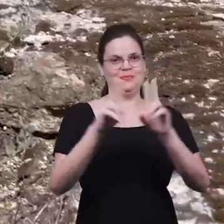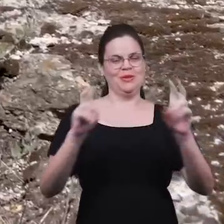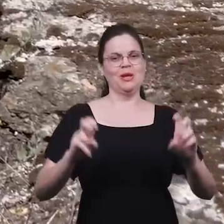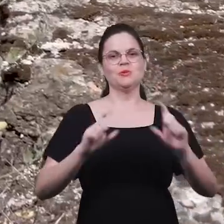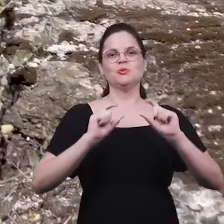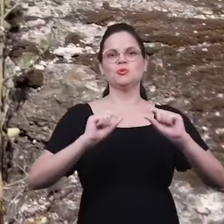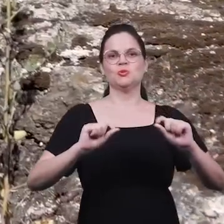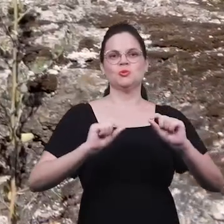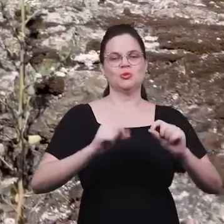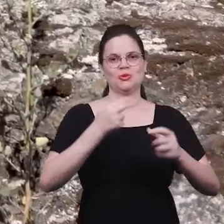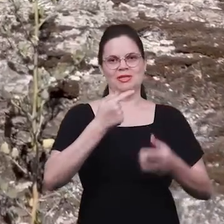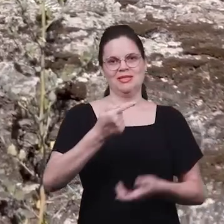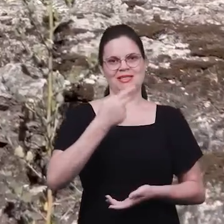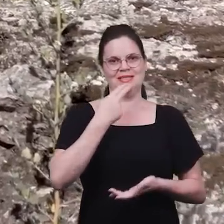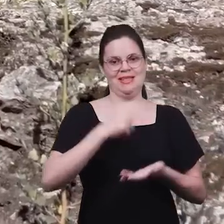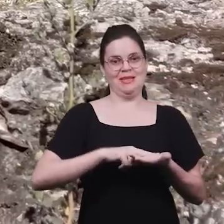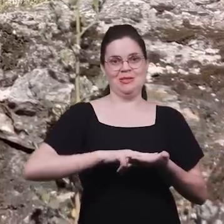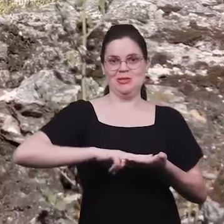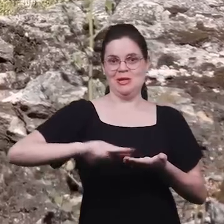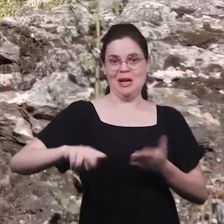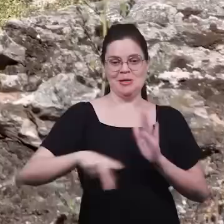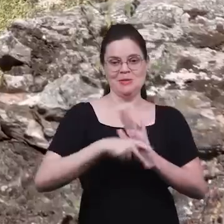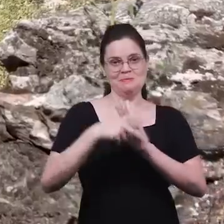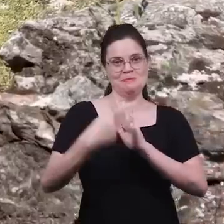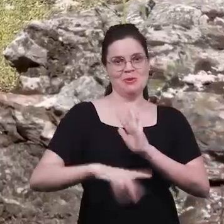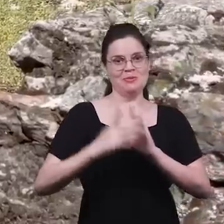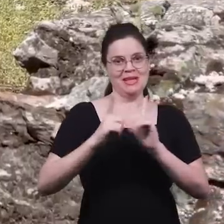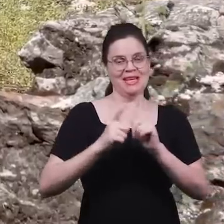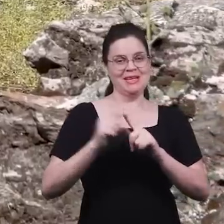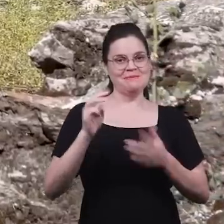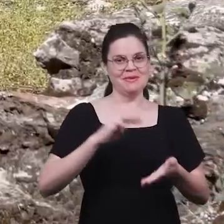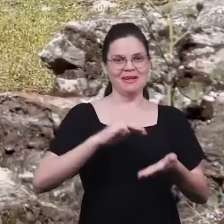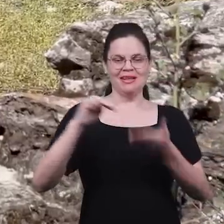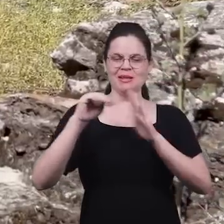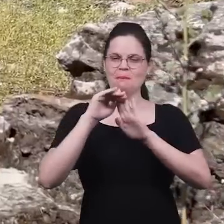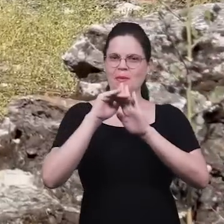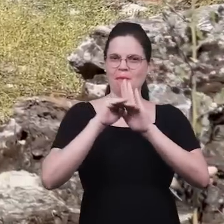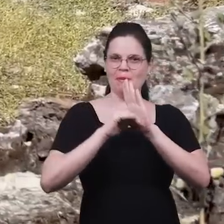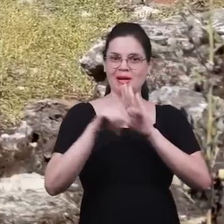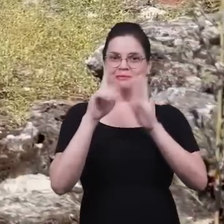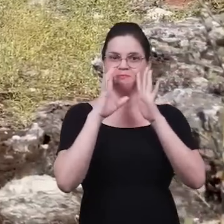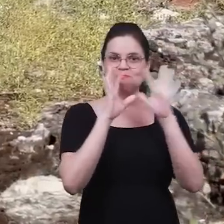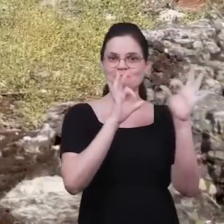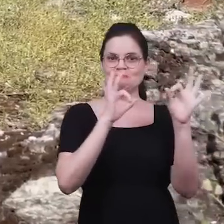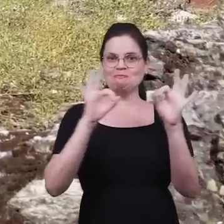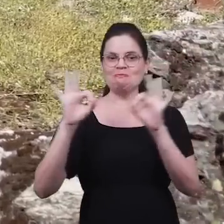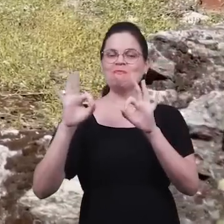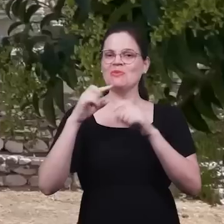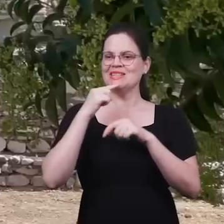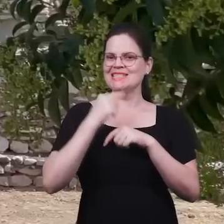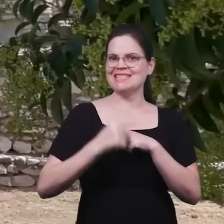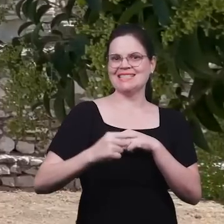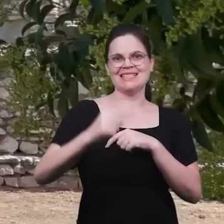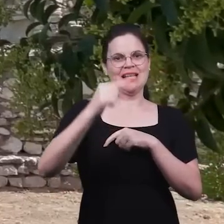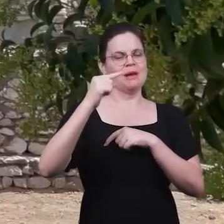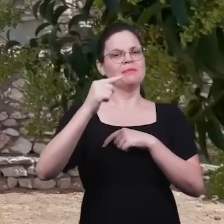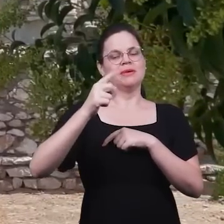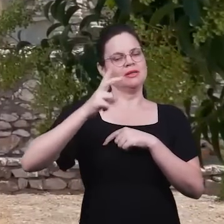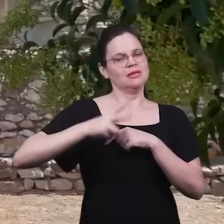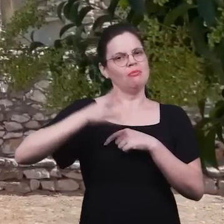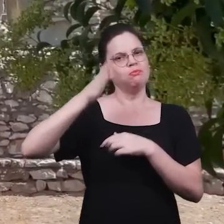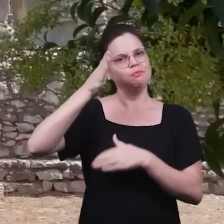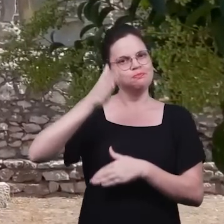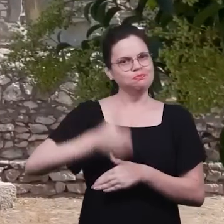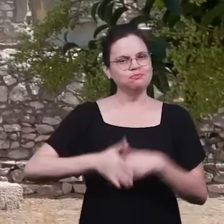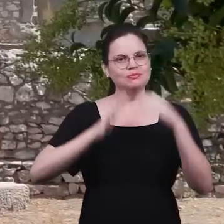uma edição do nosso programa, o programa da Igreja Cristã Maranata, o programa semanal que você assiste através desse meio, dessa mídia,